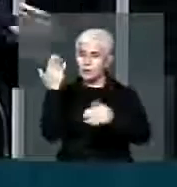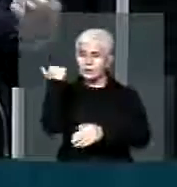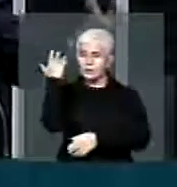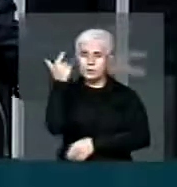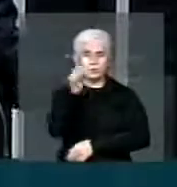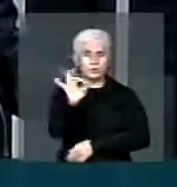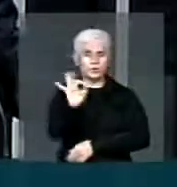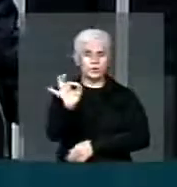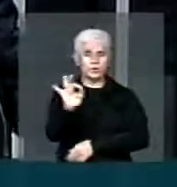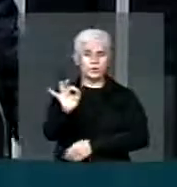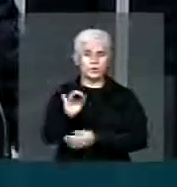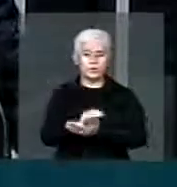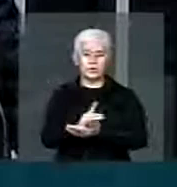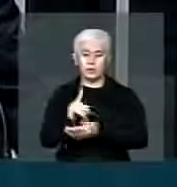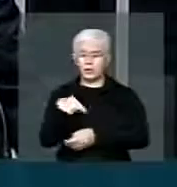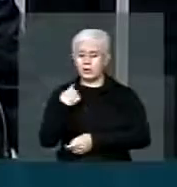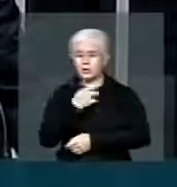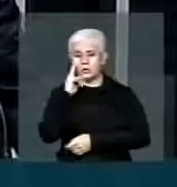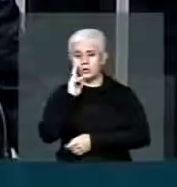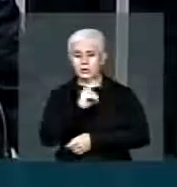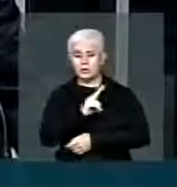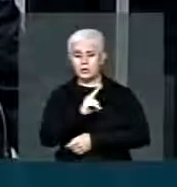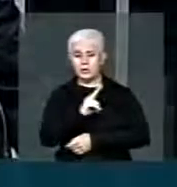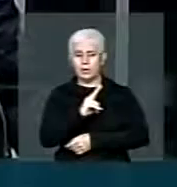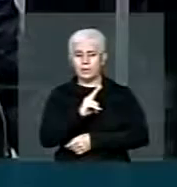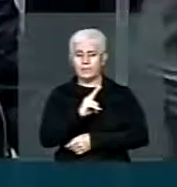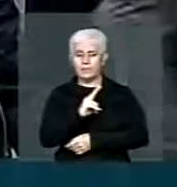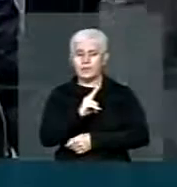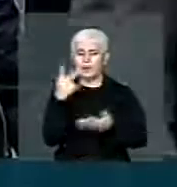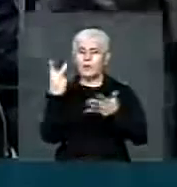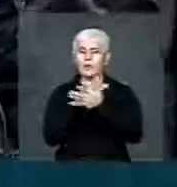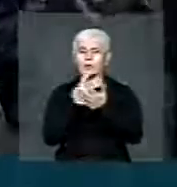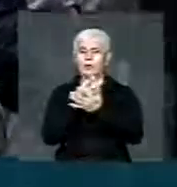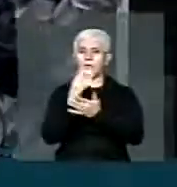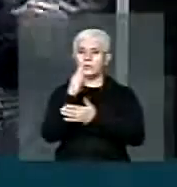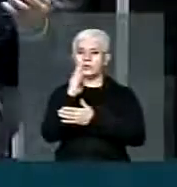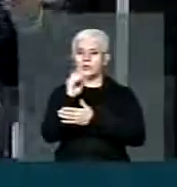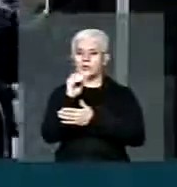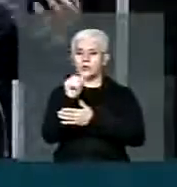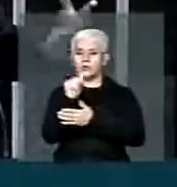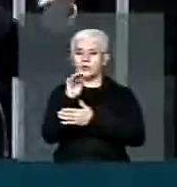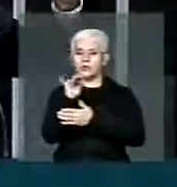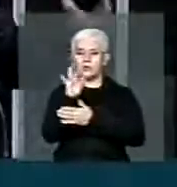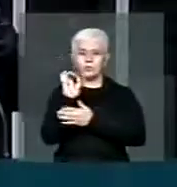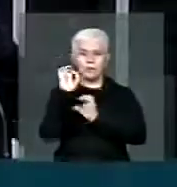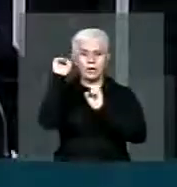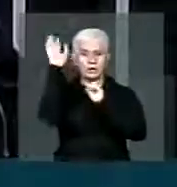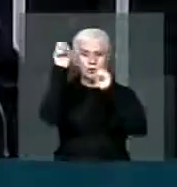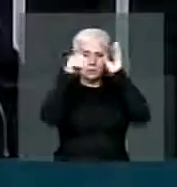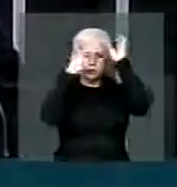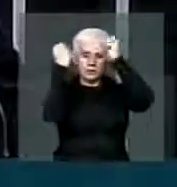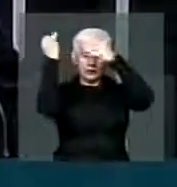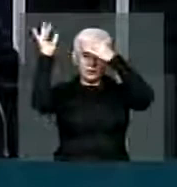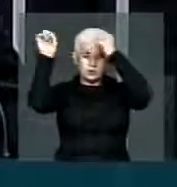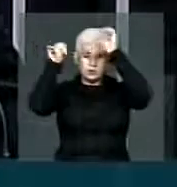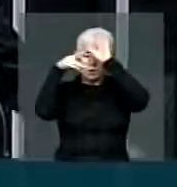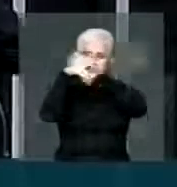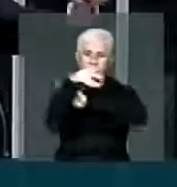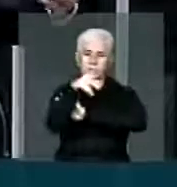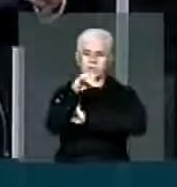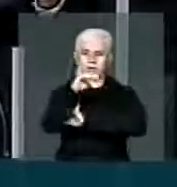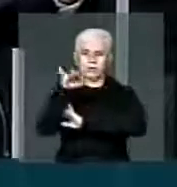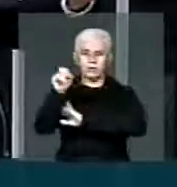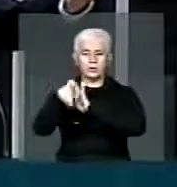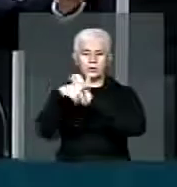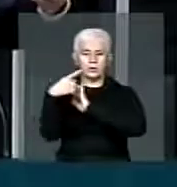nós olhamos para a Boate Kiss em Santa Maria, nós nos deparamos com coisas que parecem tão óbvias. Como